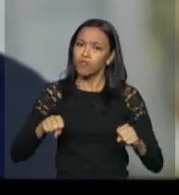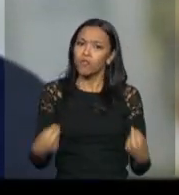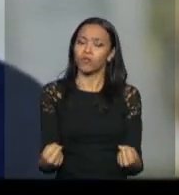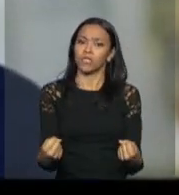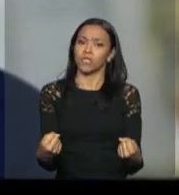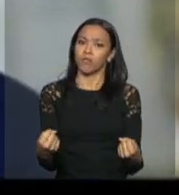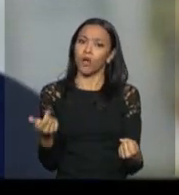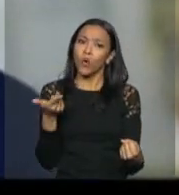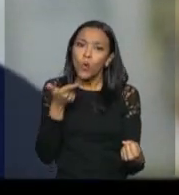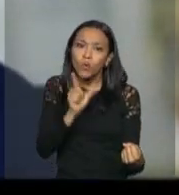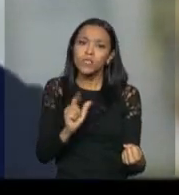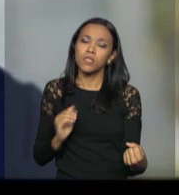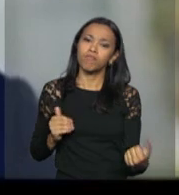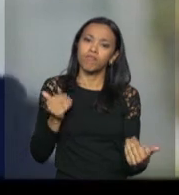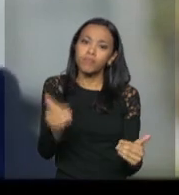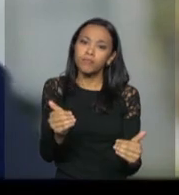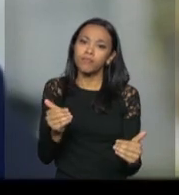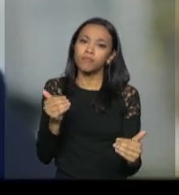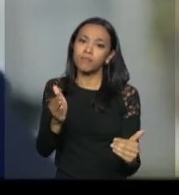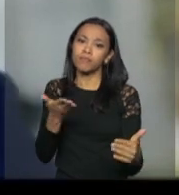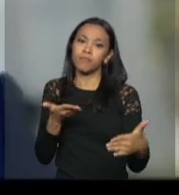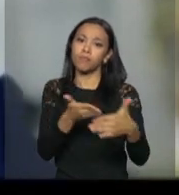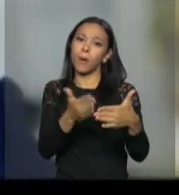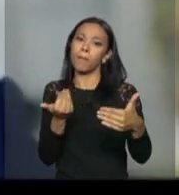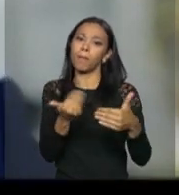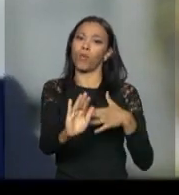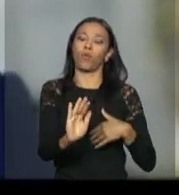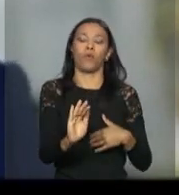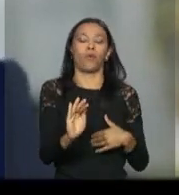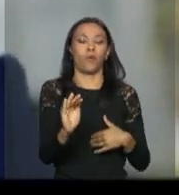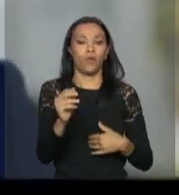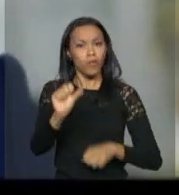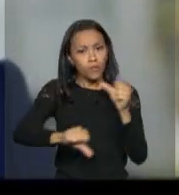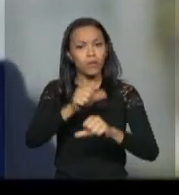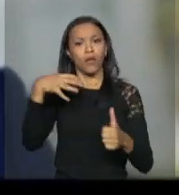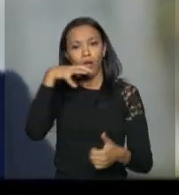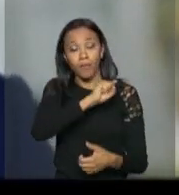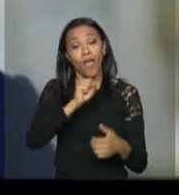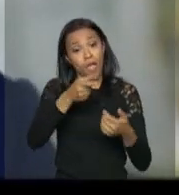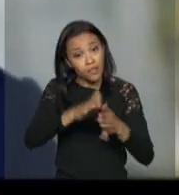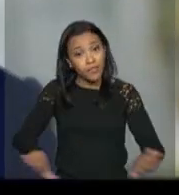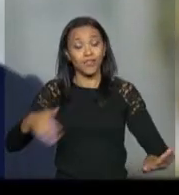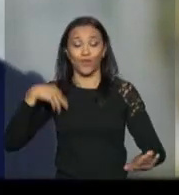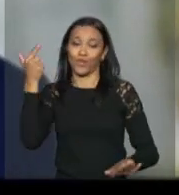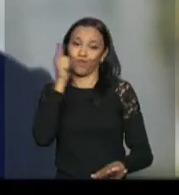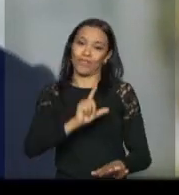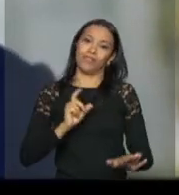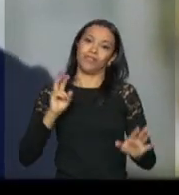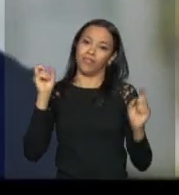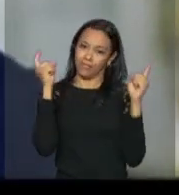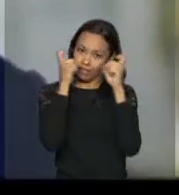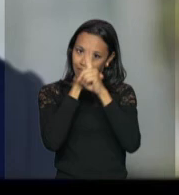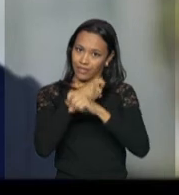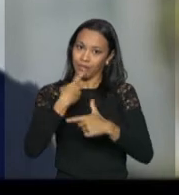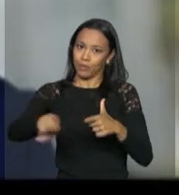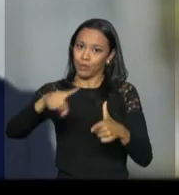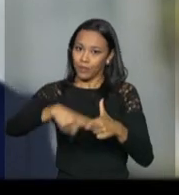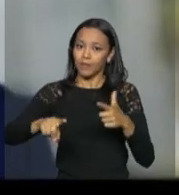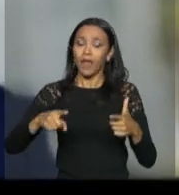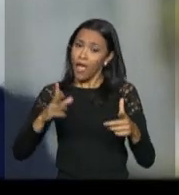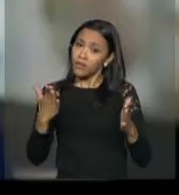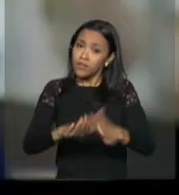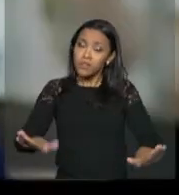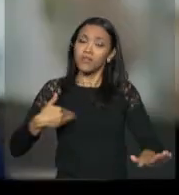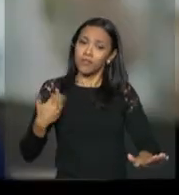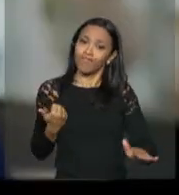para seguir adiante e, em seguida, mudar mais rápido. É assim que se vence as dificuldades. É assim que se vai em